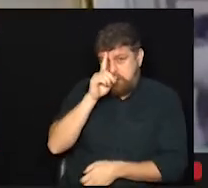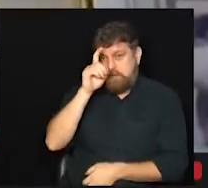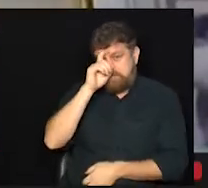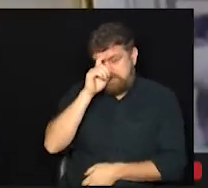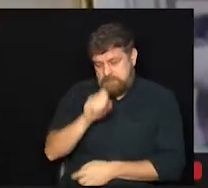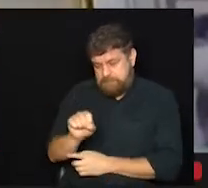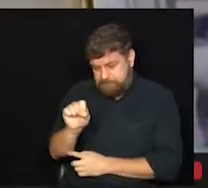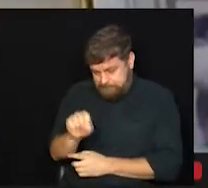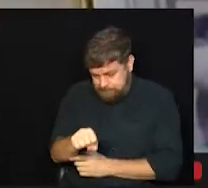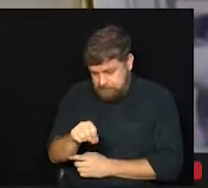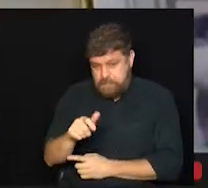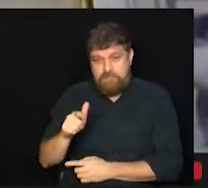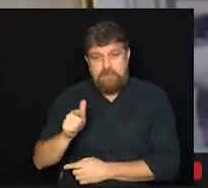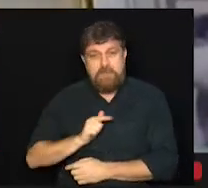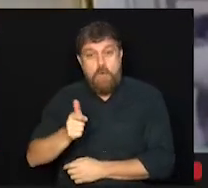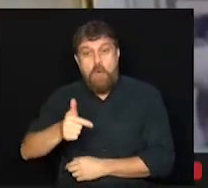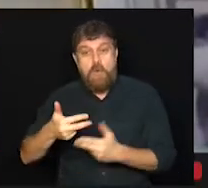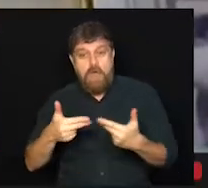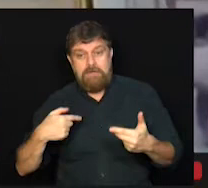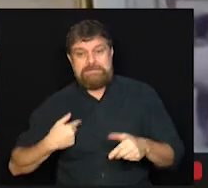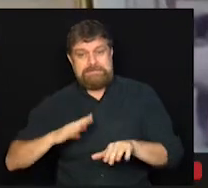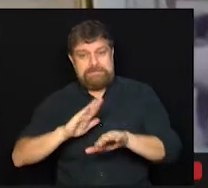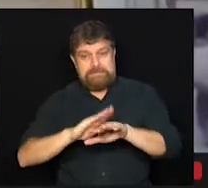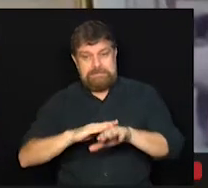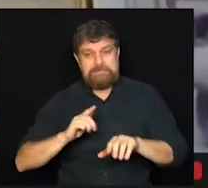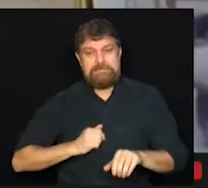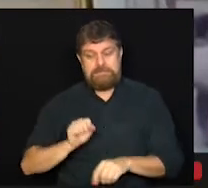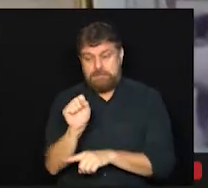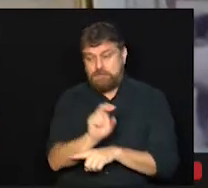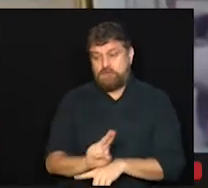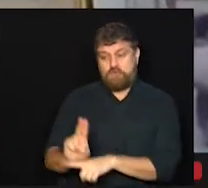isso é uma outra coisa que nós fazemos. Em relação a Sumaré,